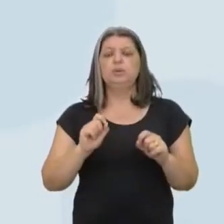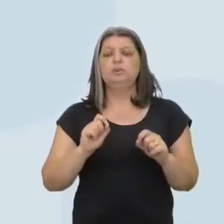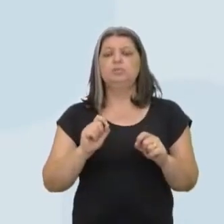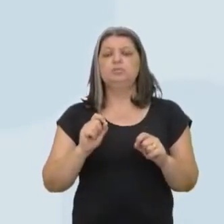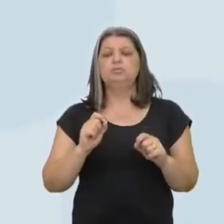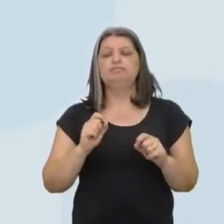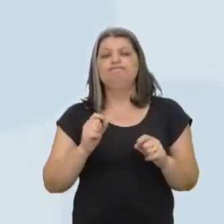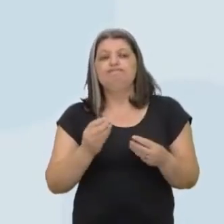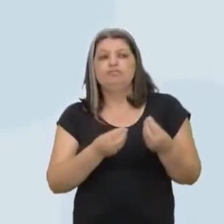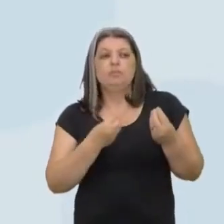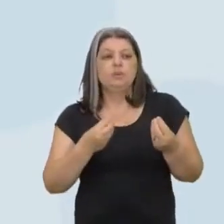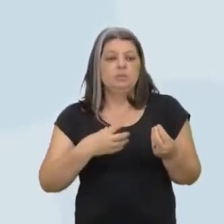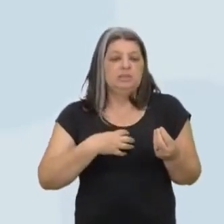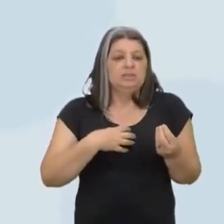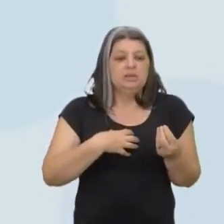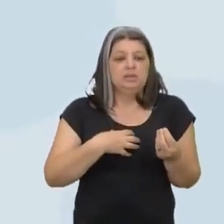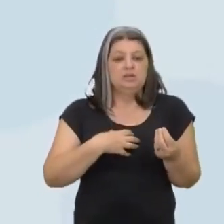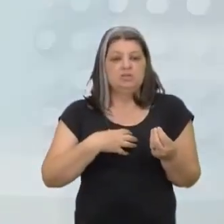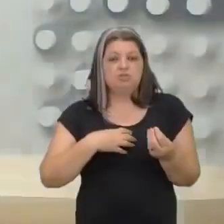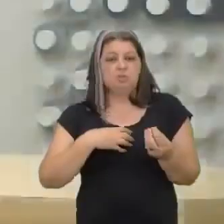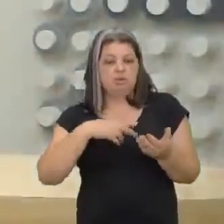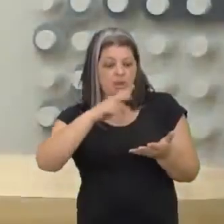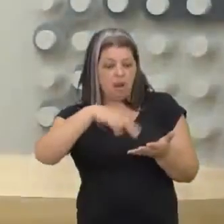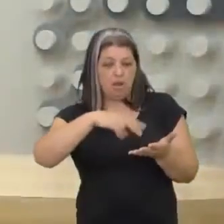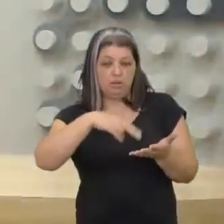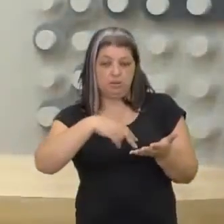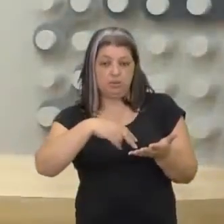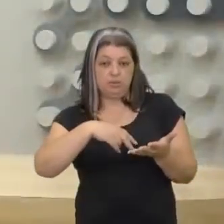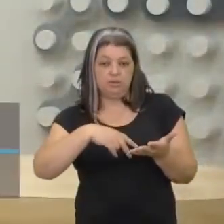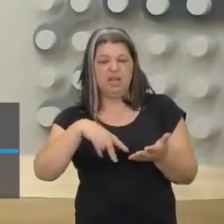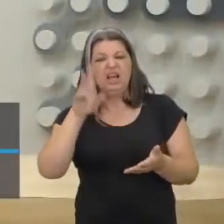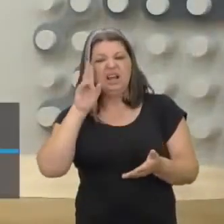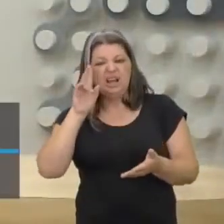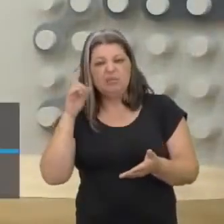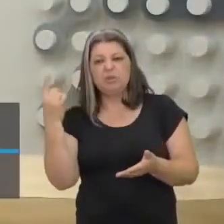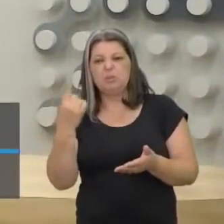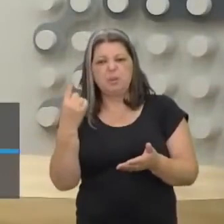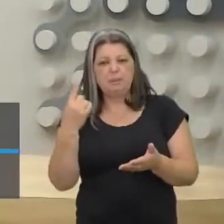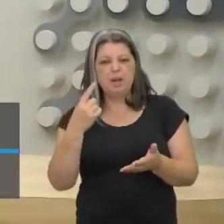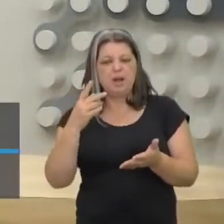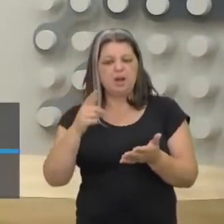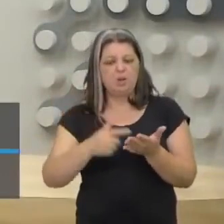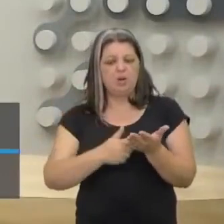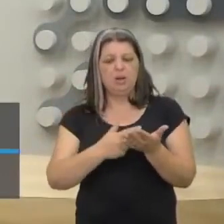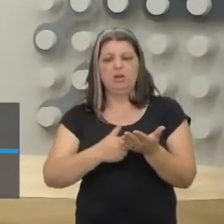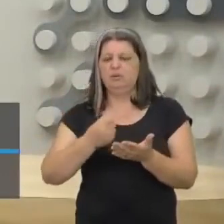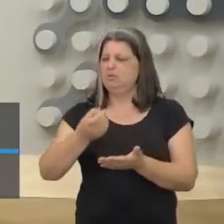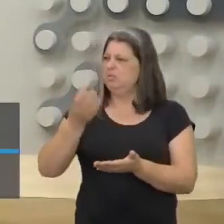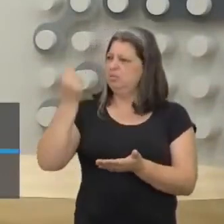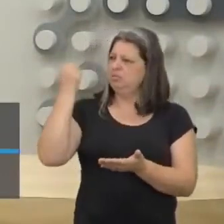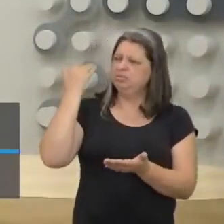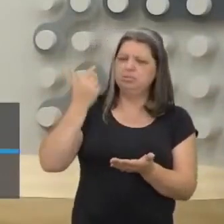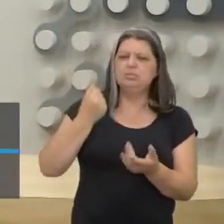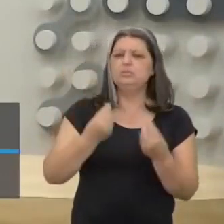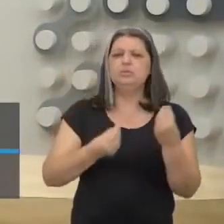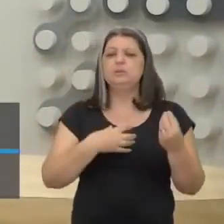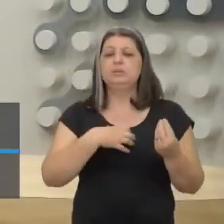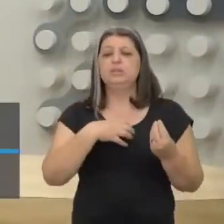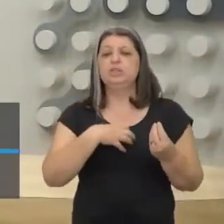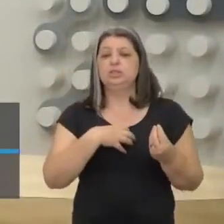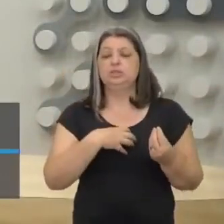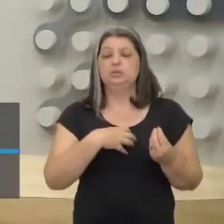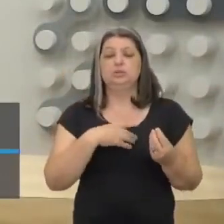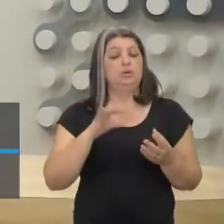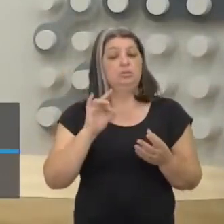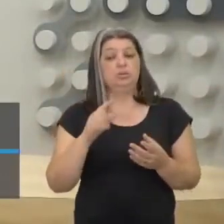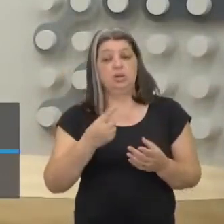suas sensações ao ler? Então, se lembra lá do primeiro livro e da sua sensação de leitura. Não só da primeira